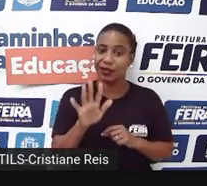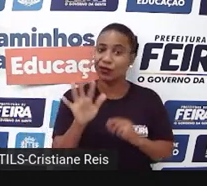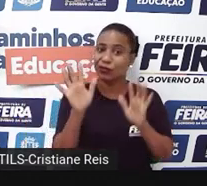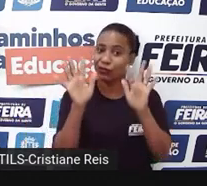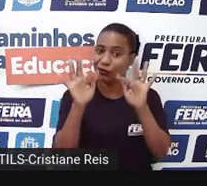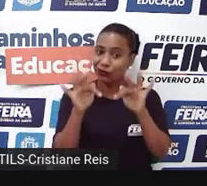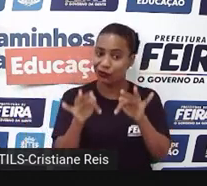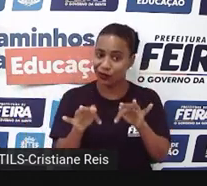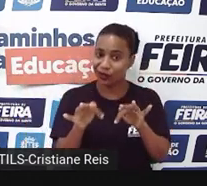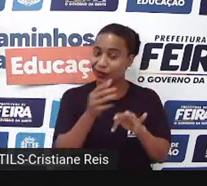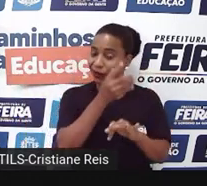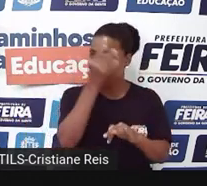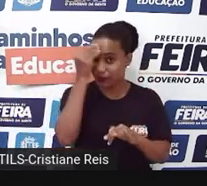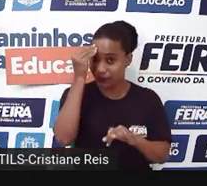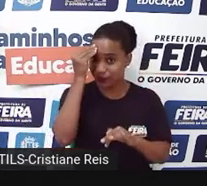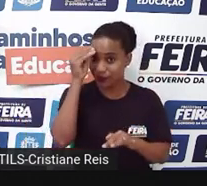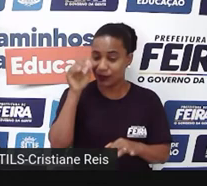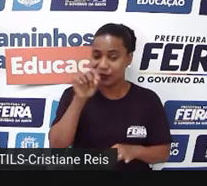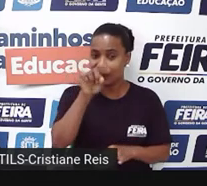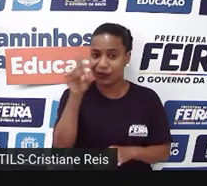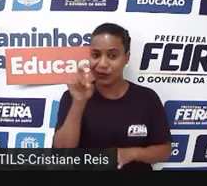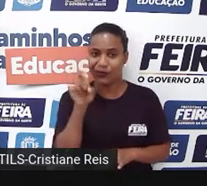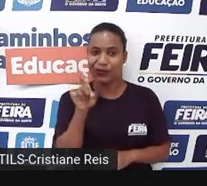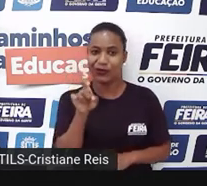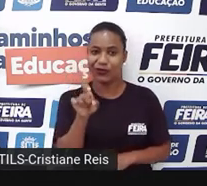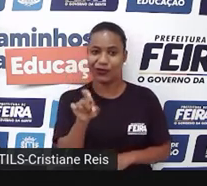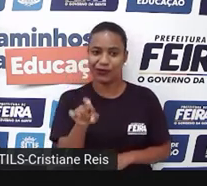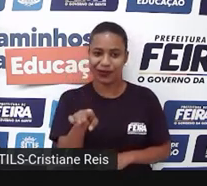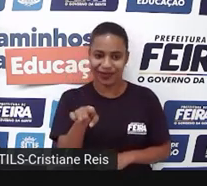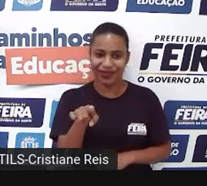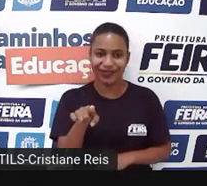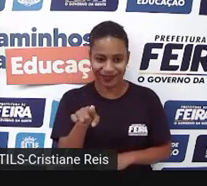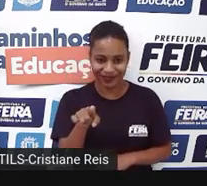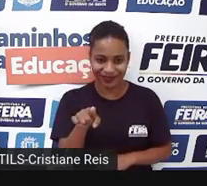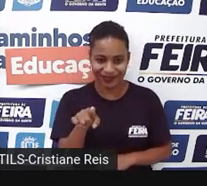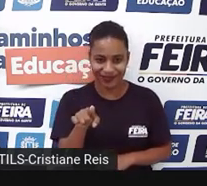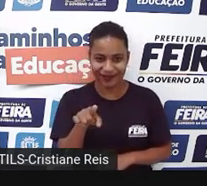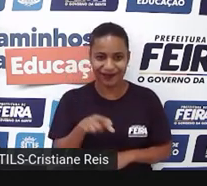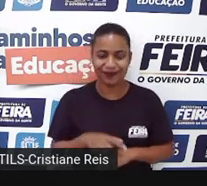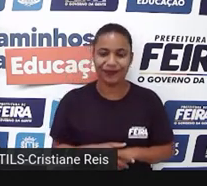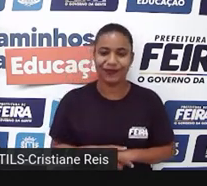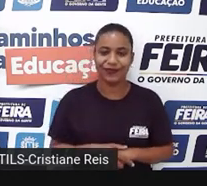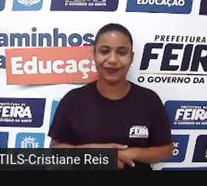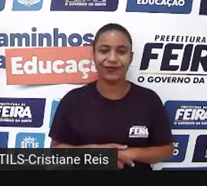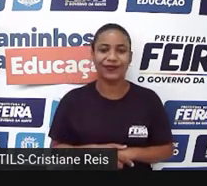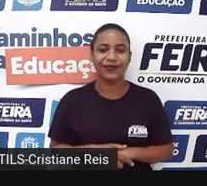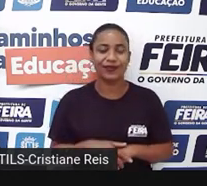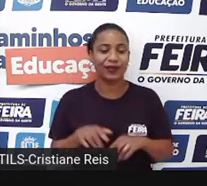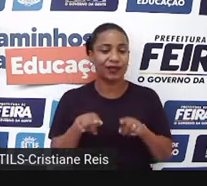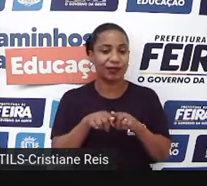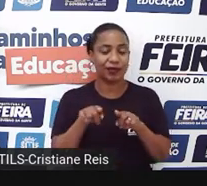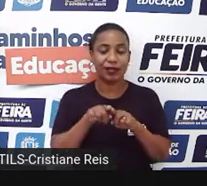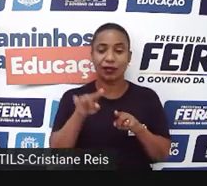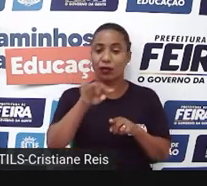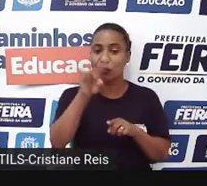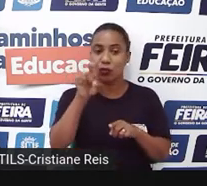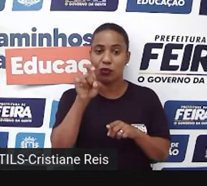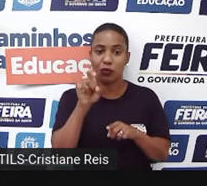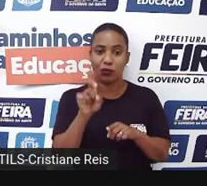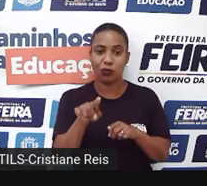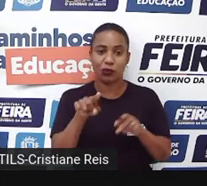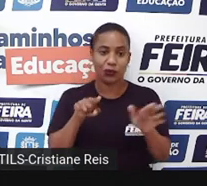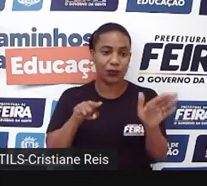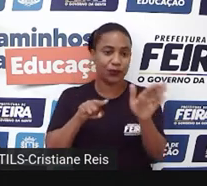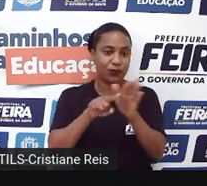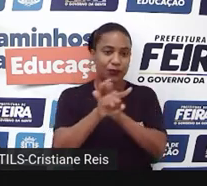podemos esquecer do ponto de interrogação, que é ele que marca também, no caso do inglês, que é,